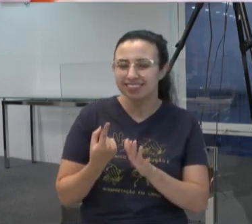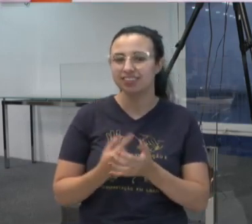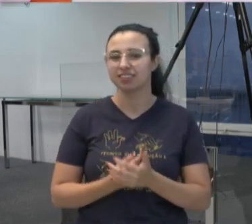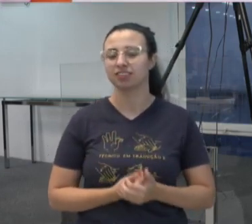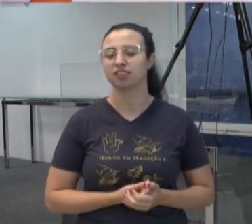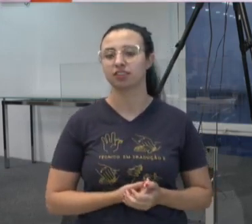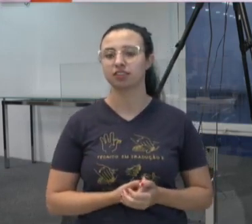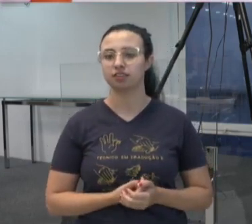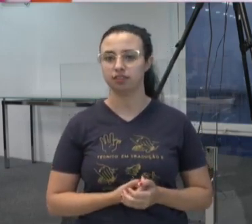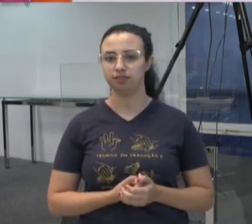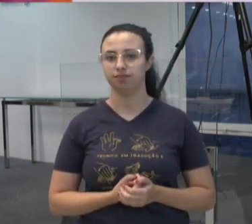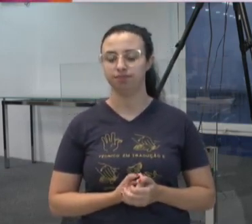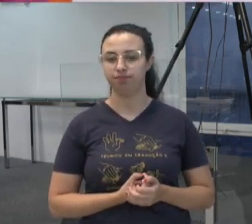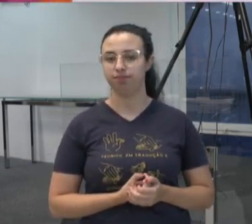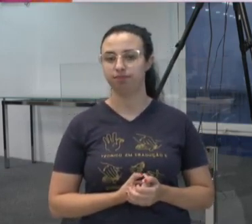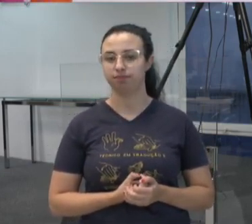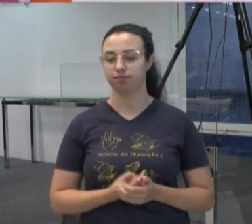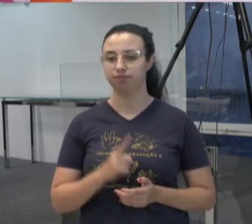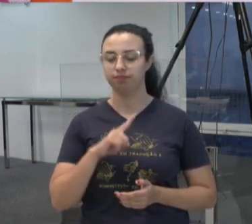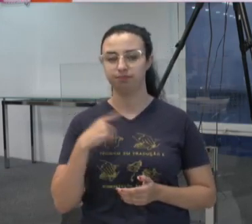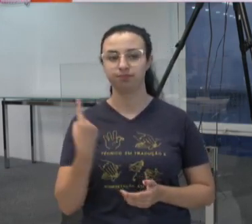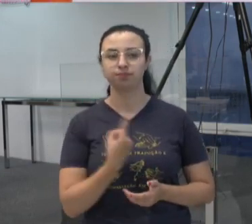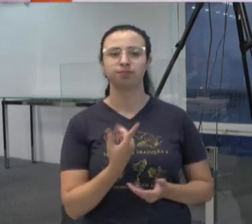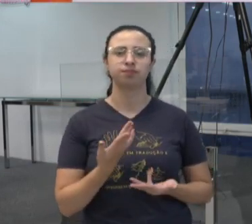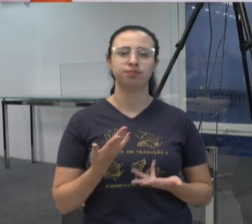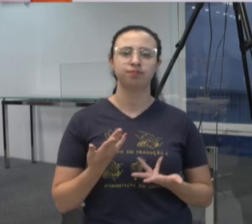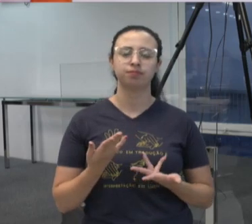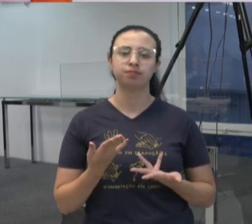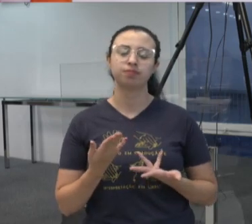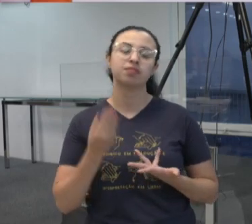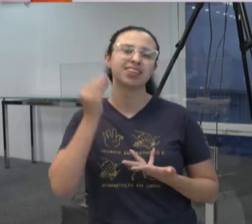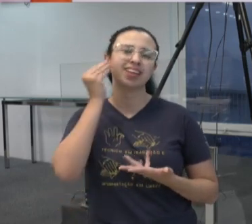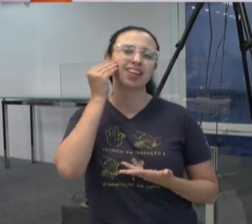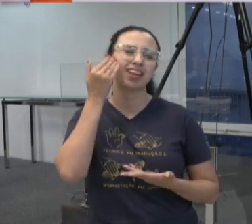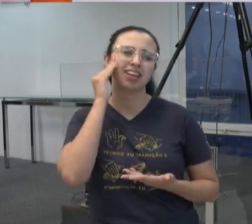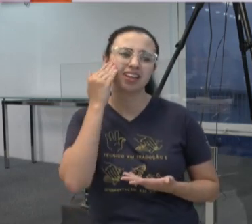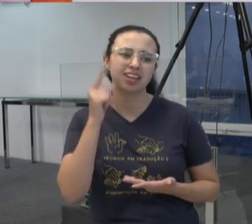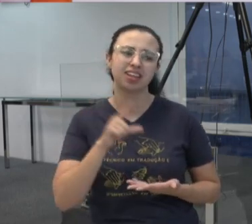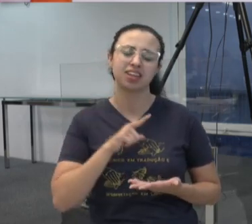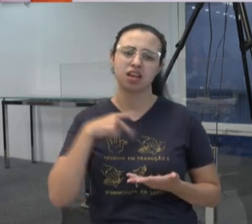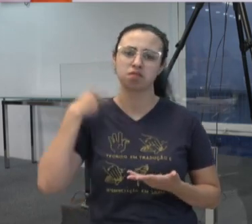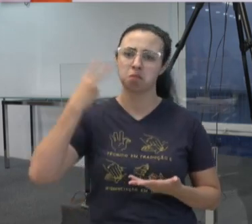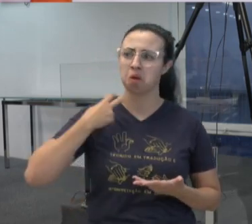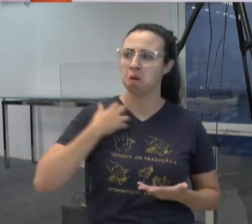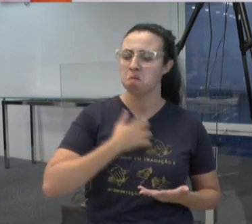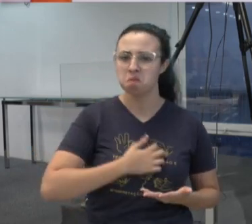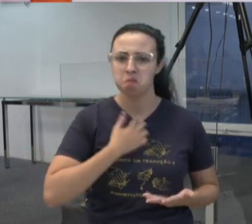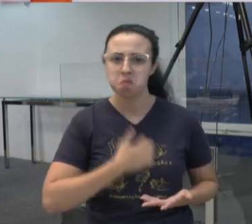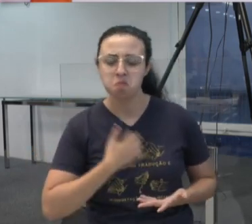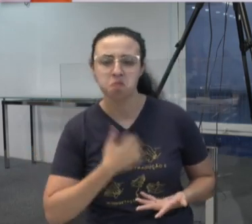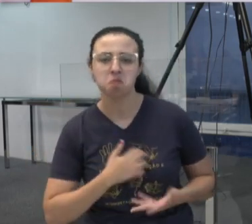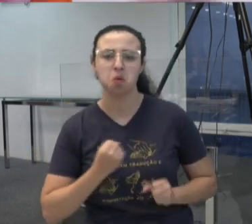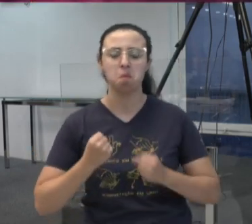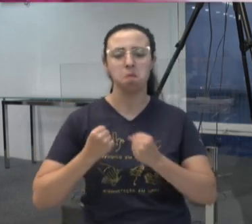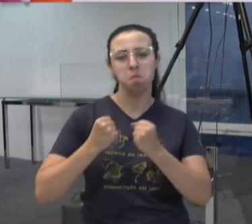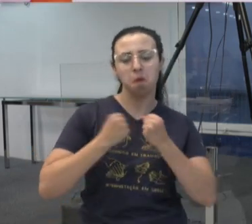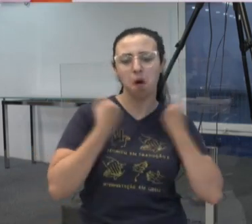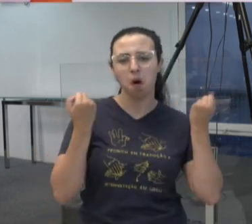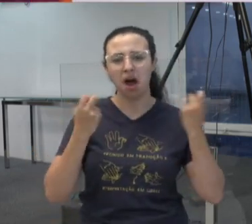diretora, caros colegas aqui, que a gente fica assim, por entender que tem vereador que fica brabo, que bate, que